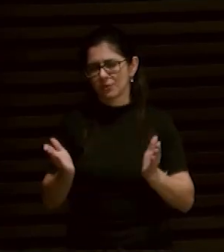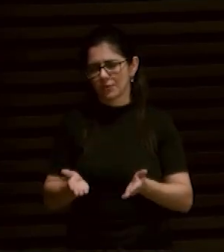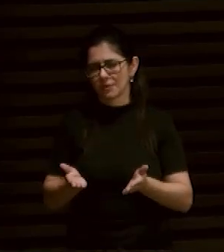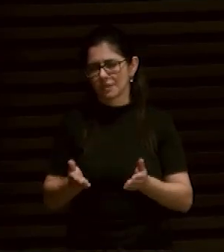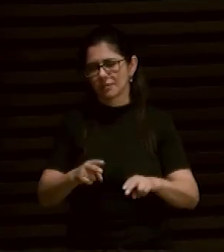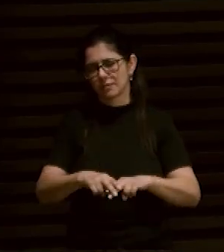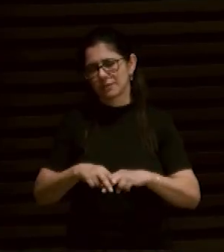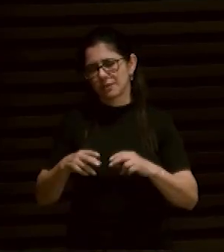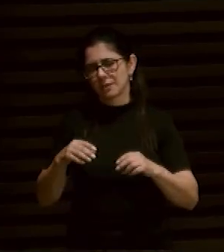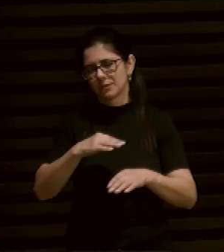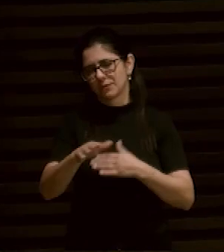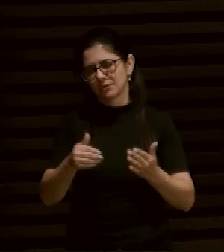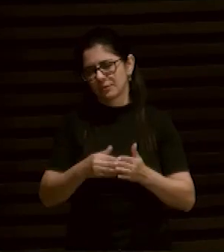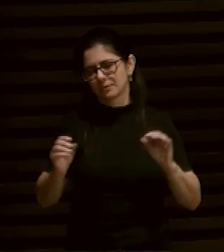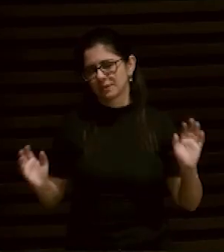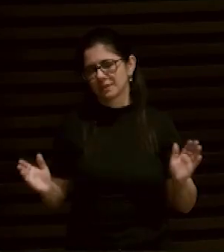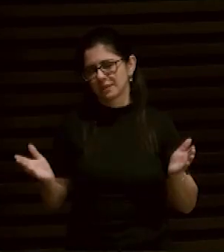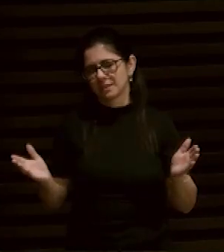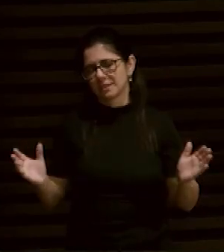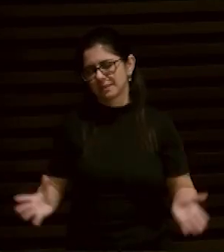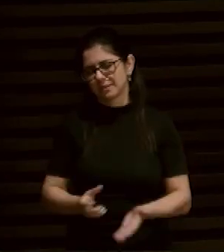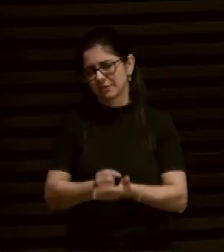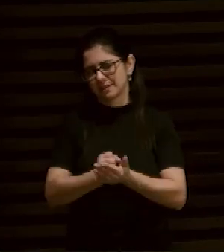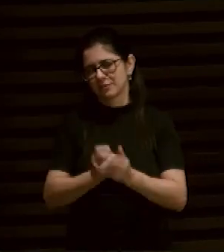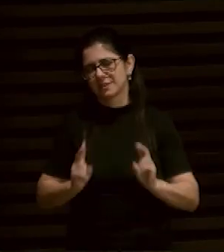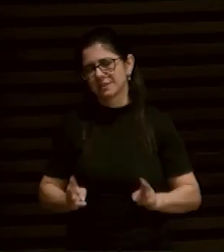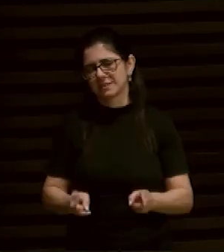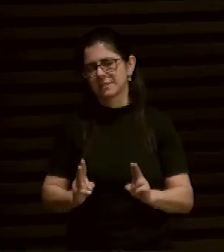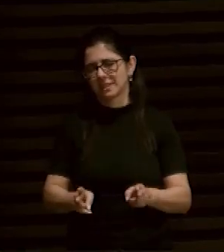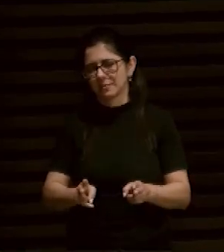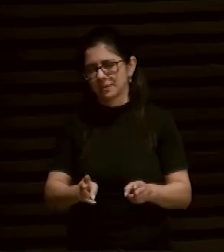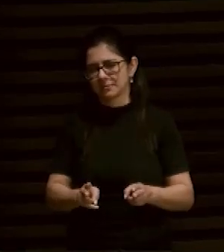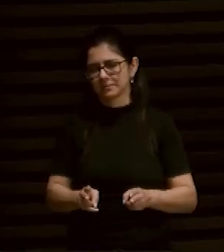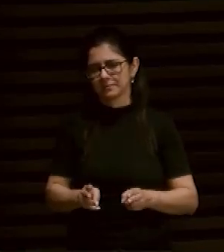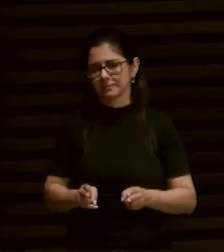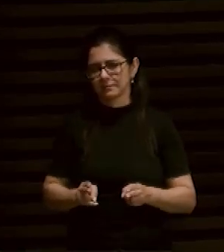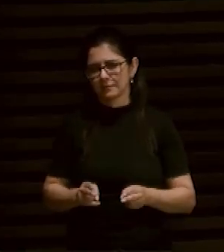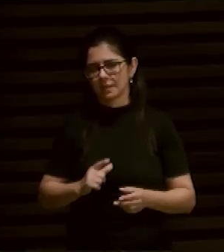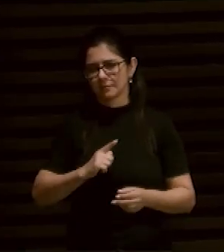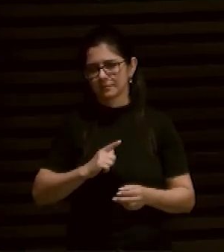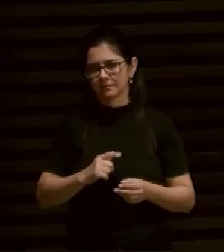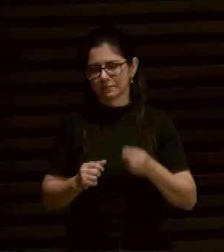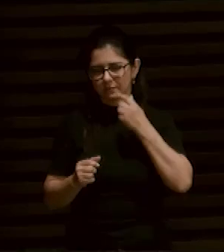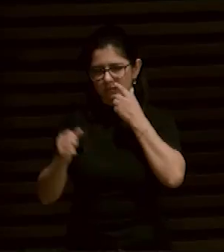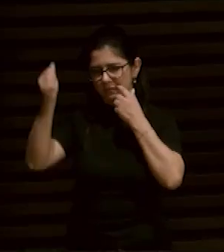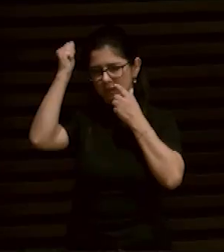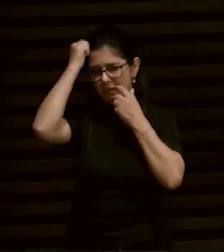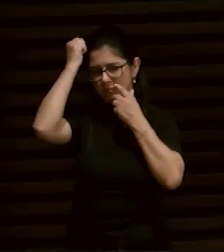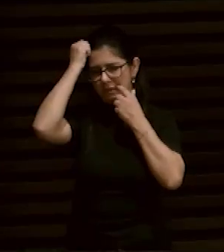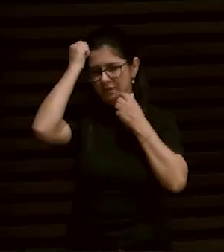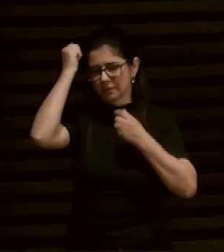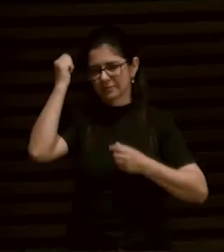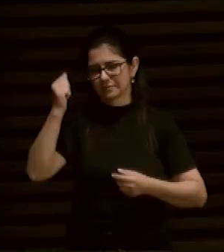a salvação que sempre existiu. A salvação que foi prometida, Pai, lá em Adão. A